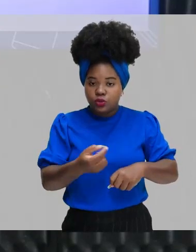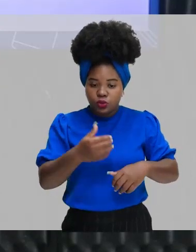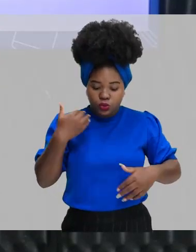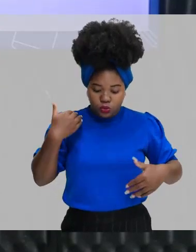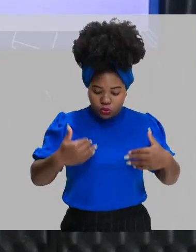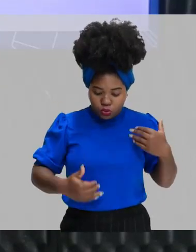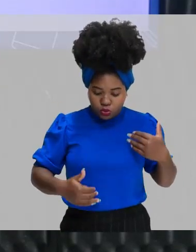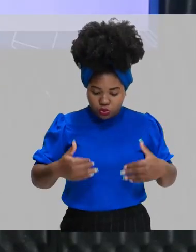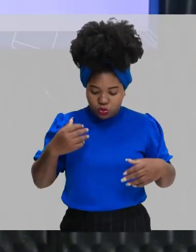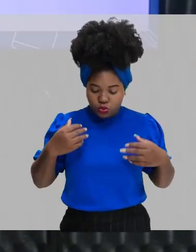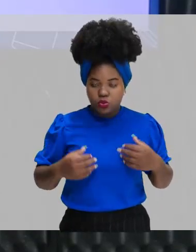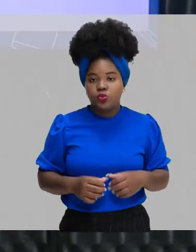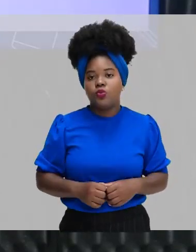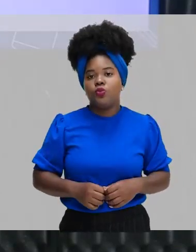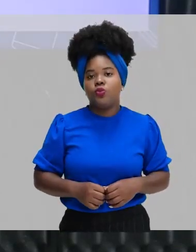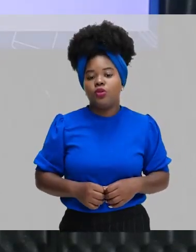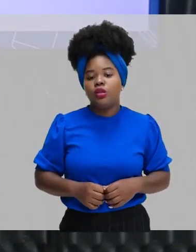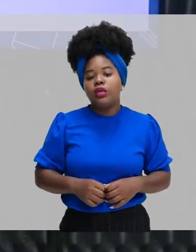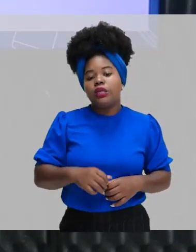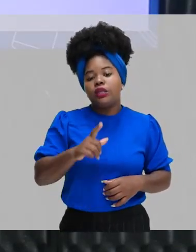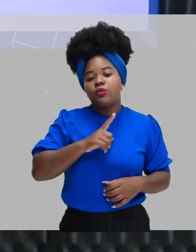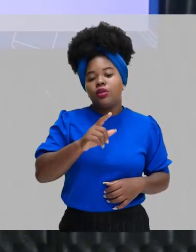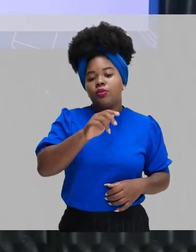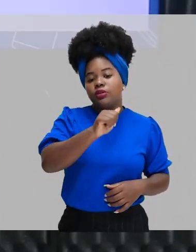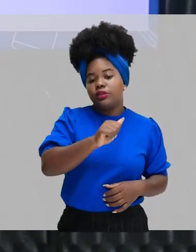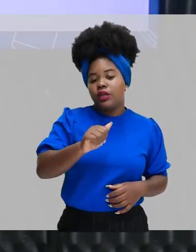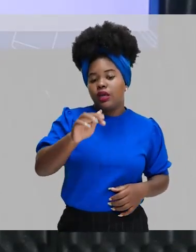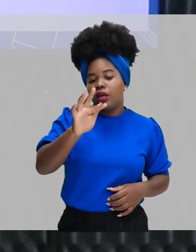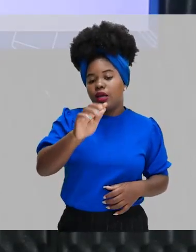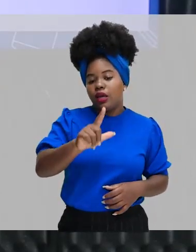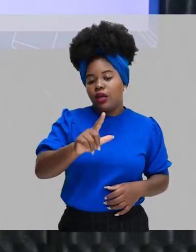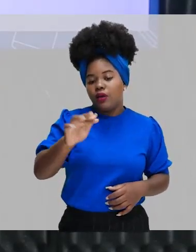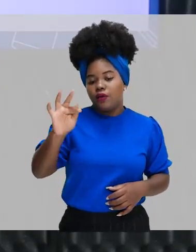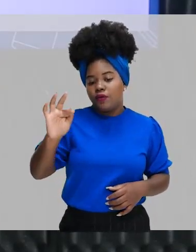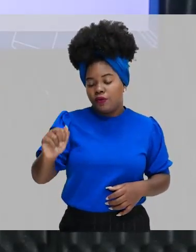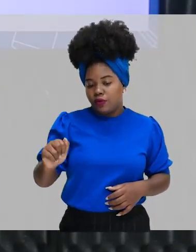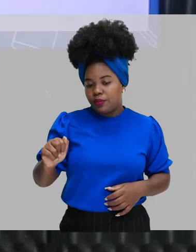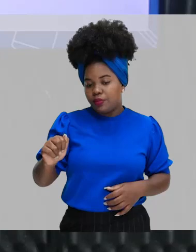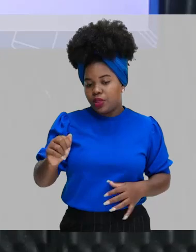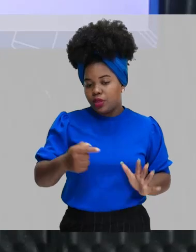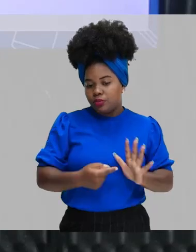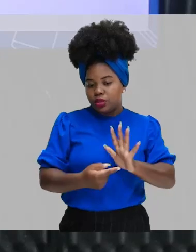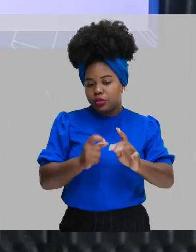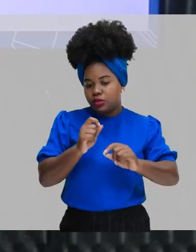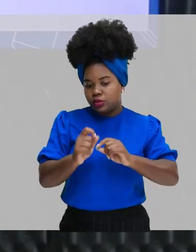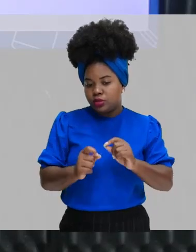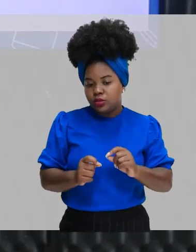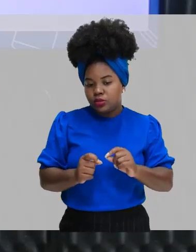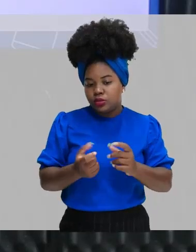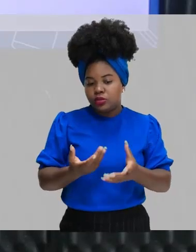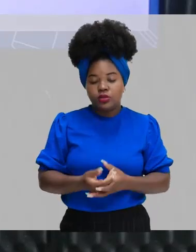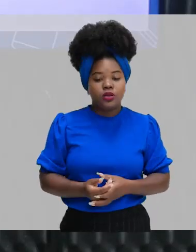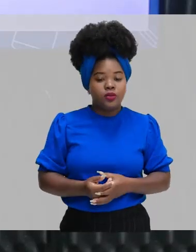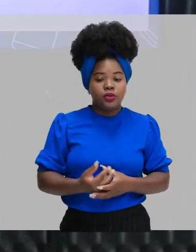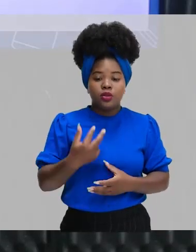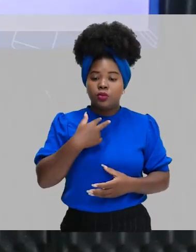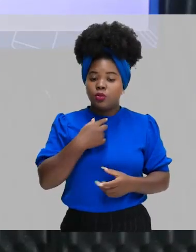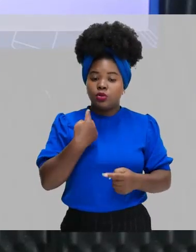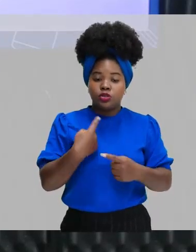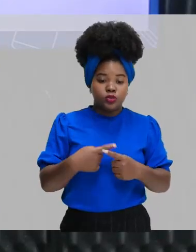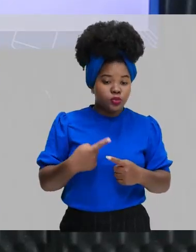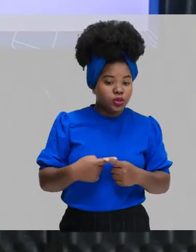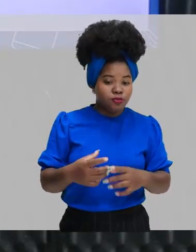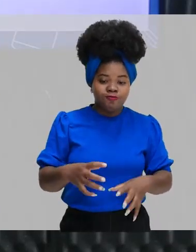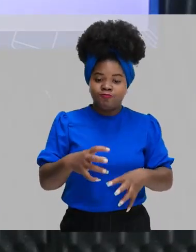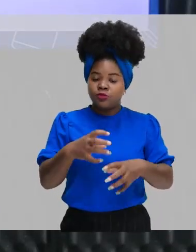a a partícula Alfa né é aquela partícula que apresenta o menor poder de penetração então a